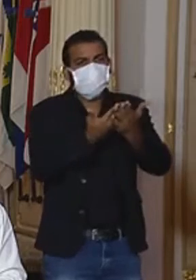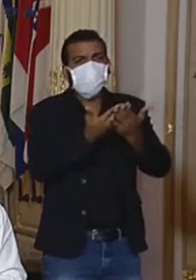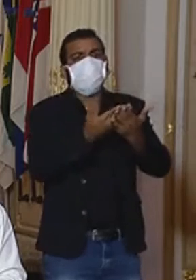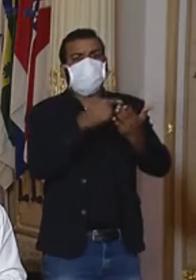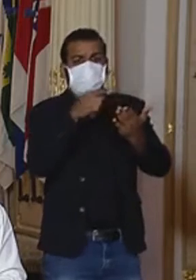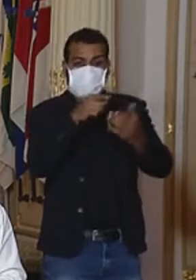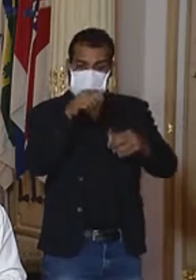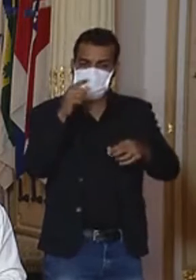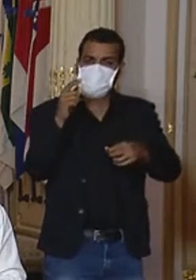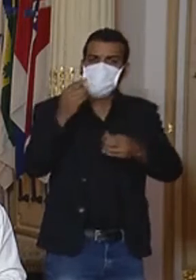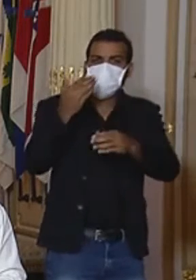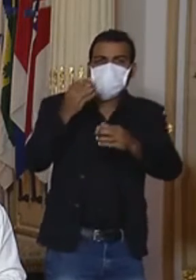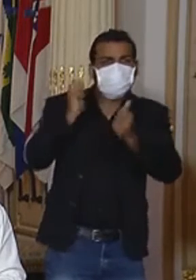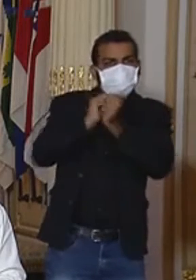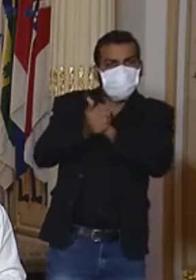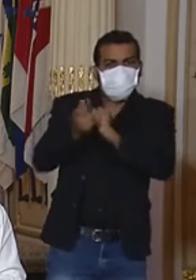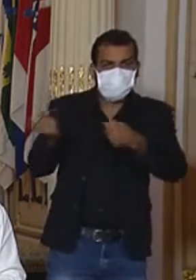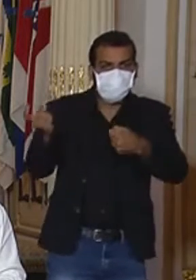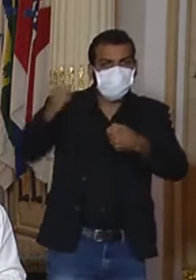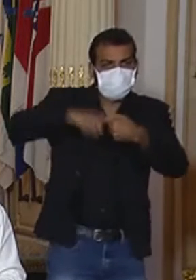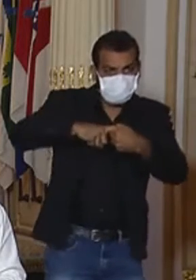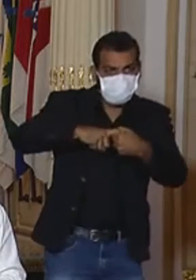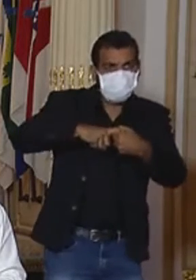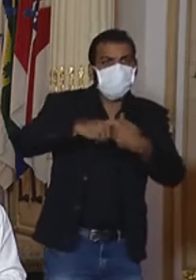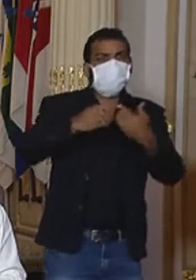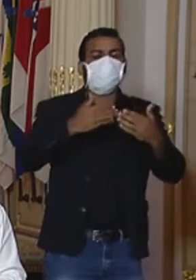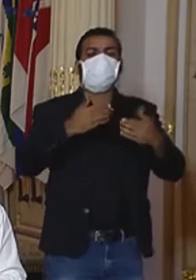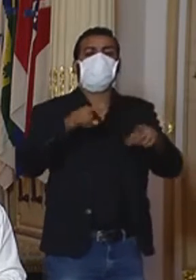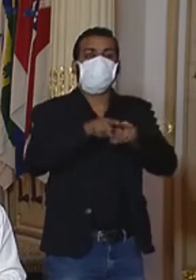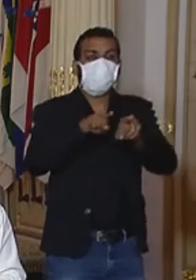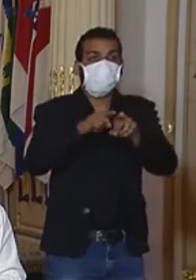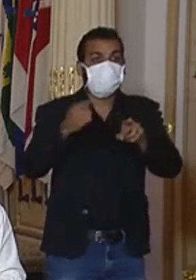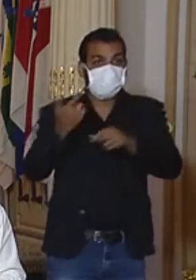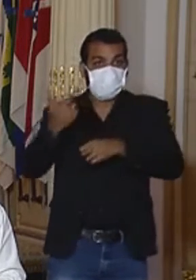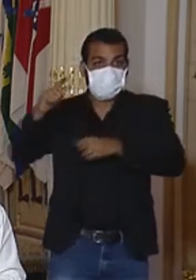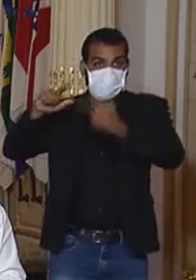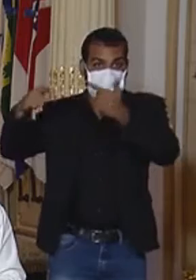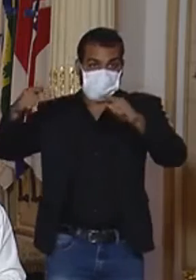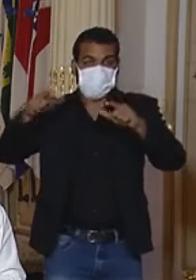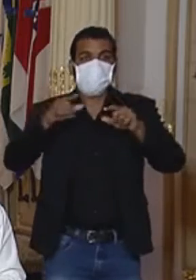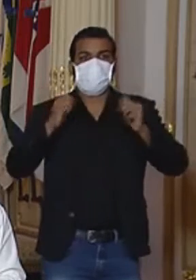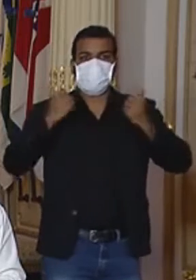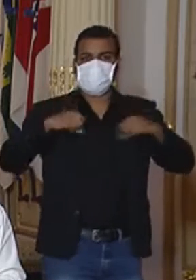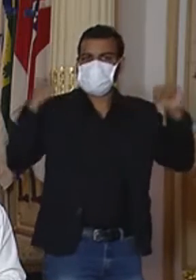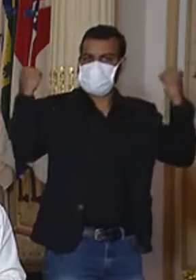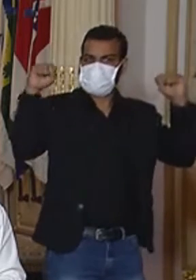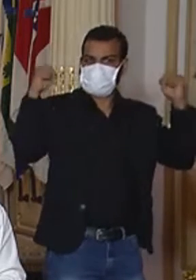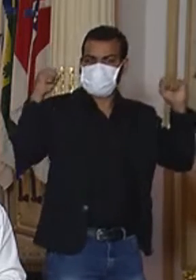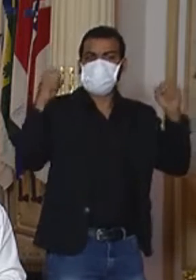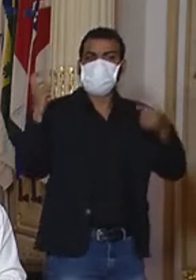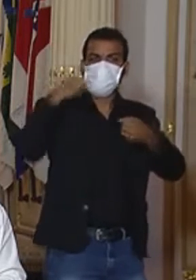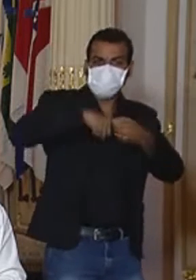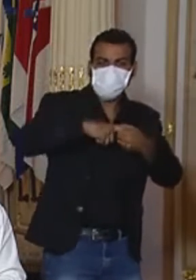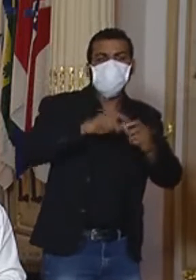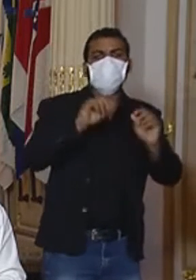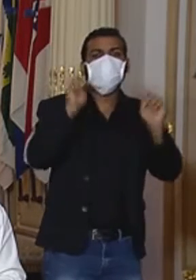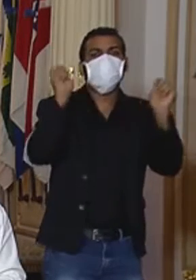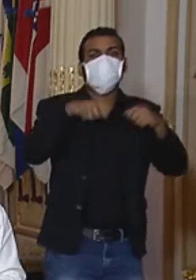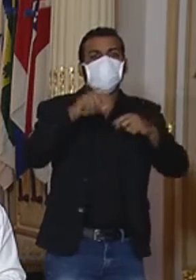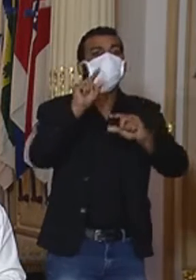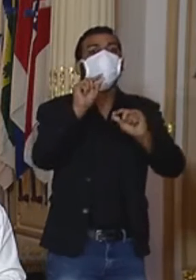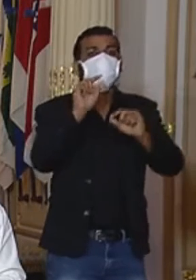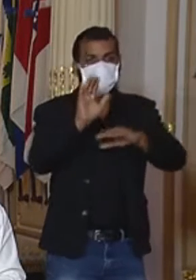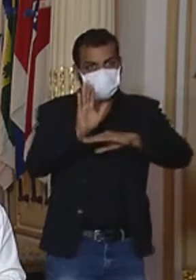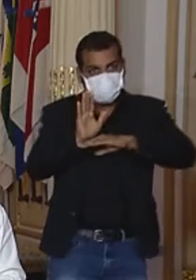essa retomada e com a retomada no exterior inclusive nas atividades das atividades de exercícios vai contribuir